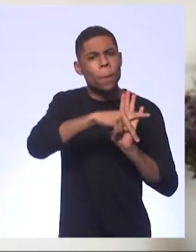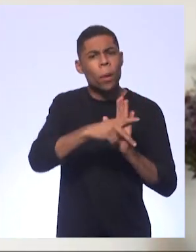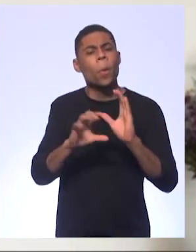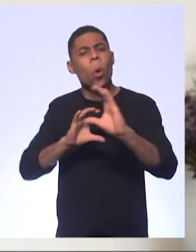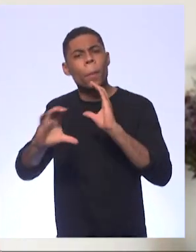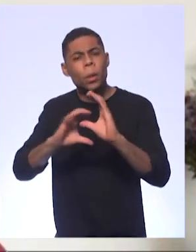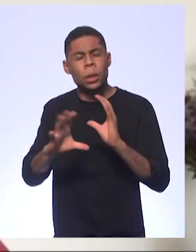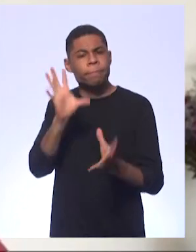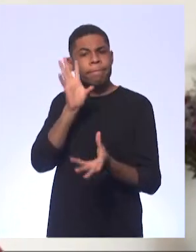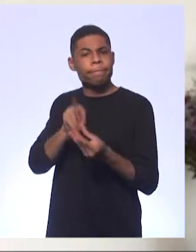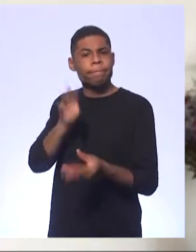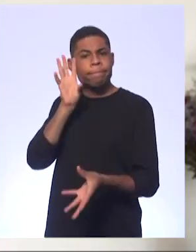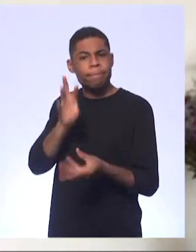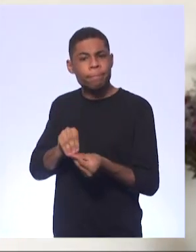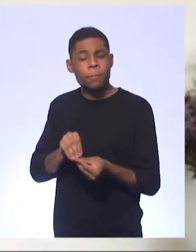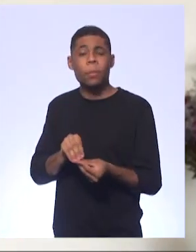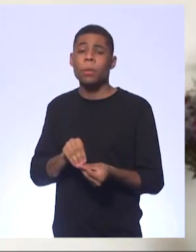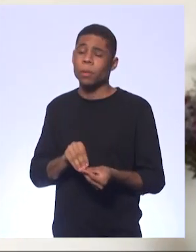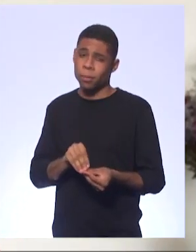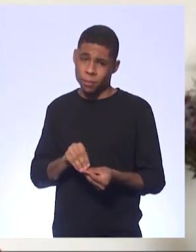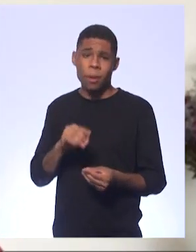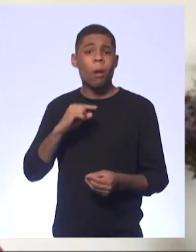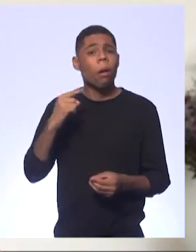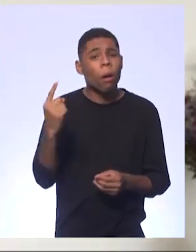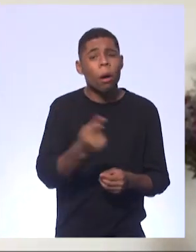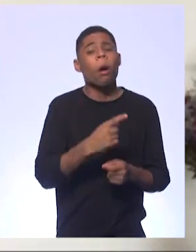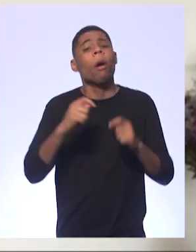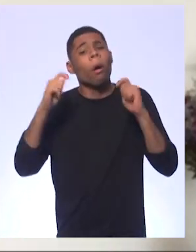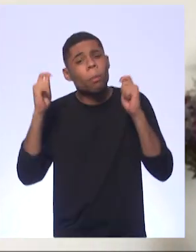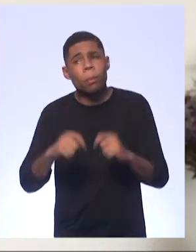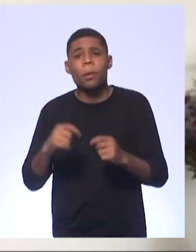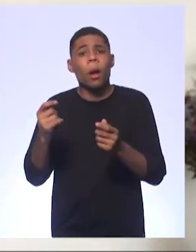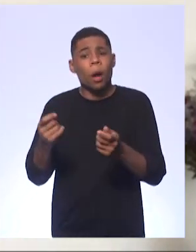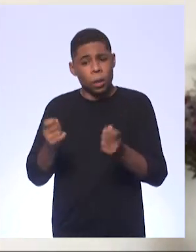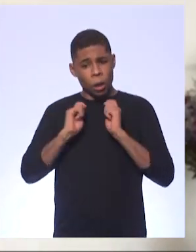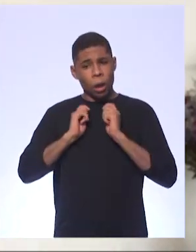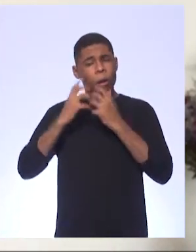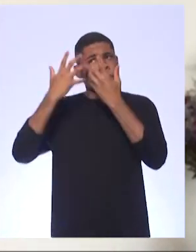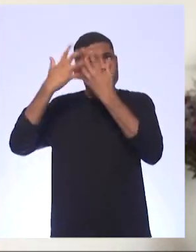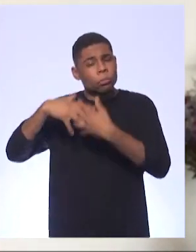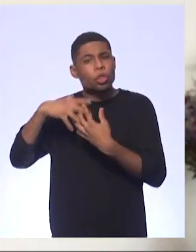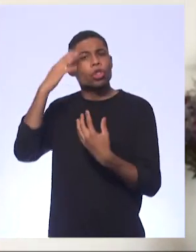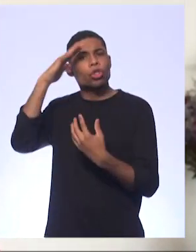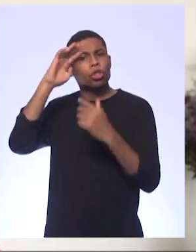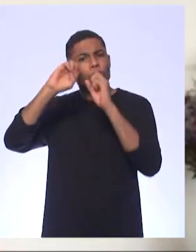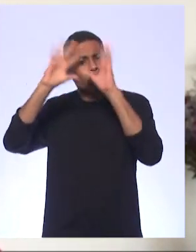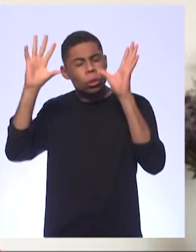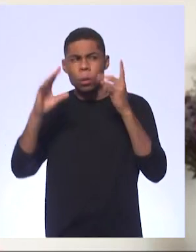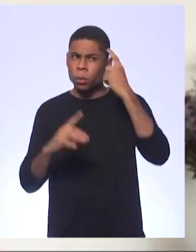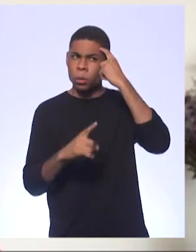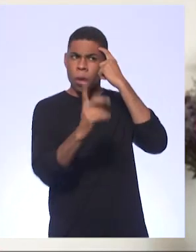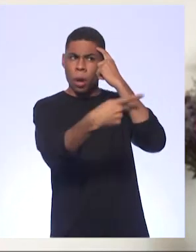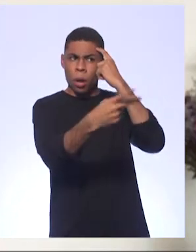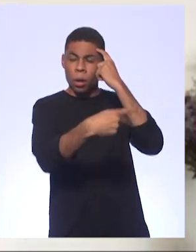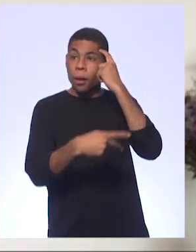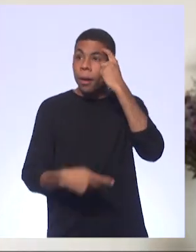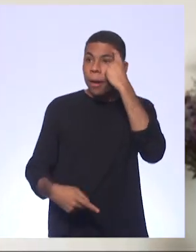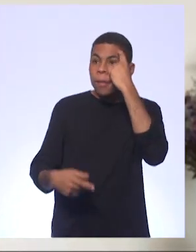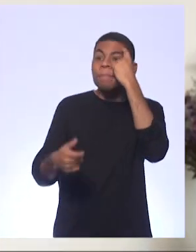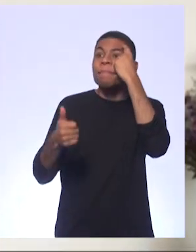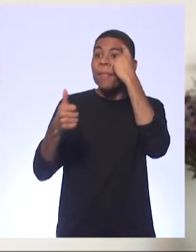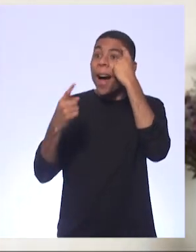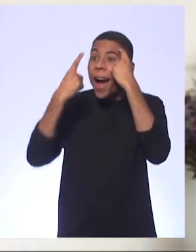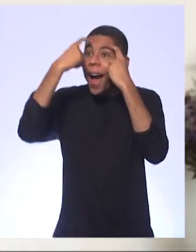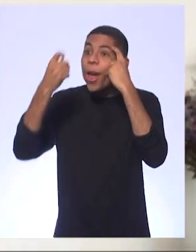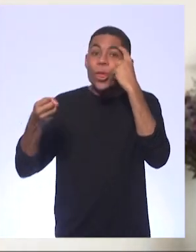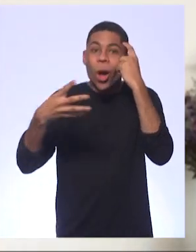de interpretação, e a nossa capacidade de raciocínio abstrato, de pensamento crítico, de pensamento criativo, tudo